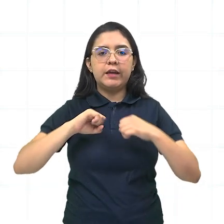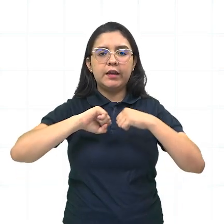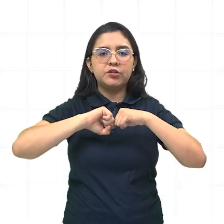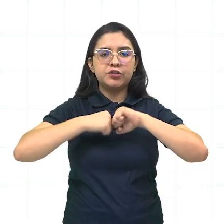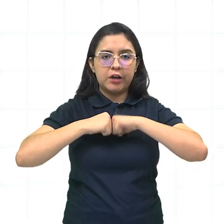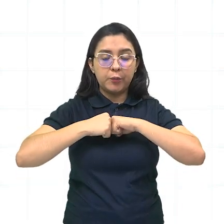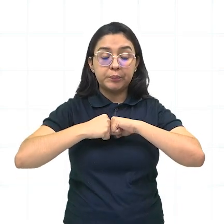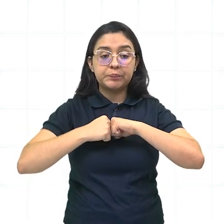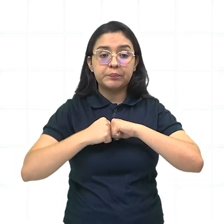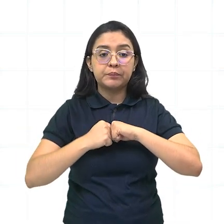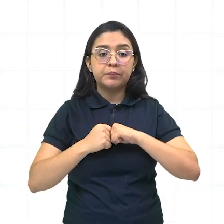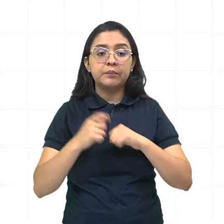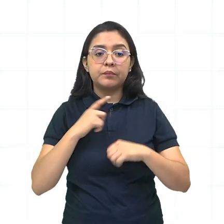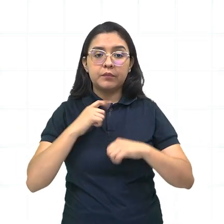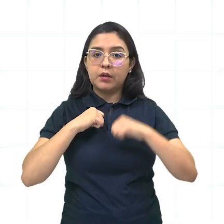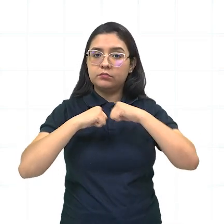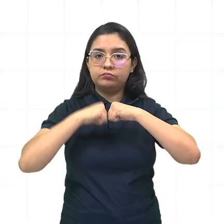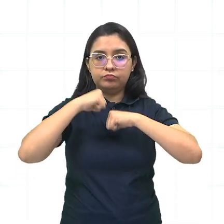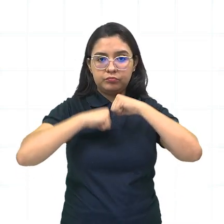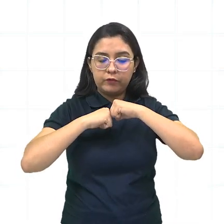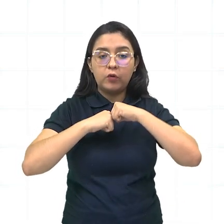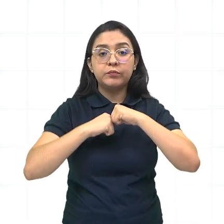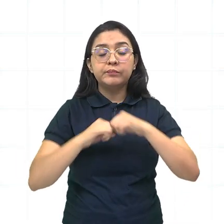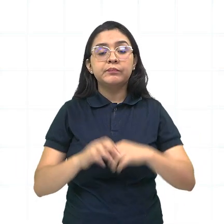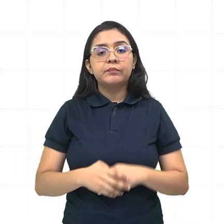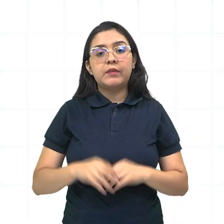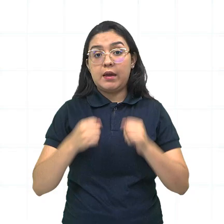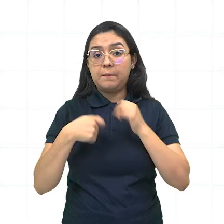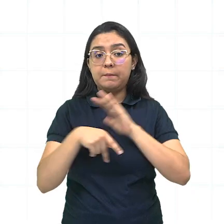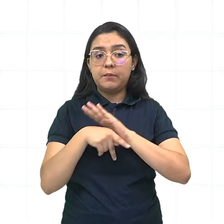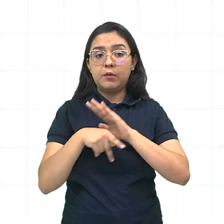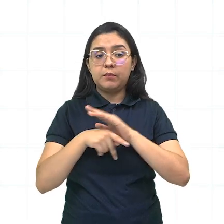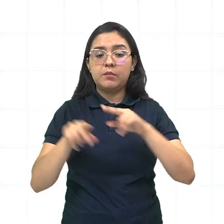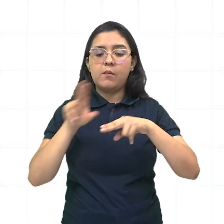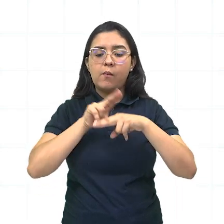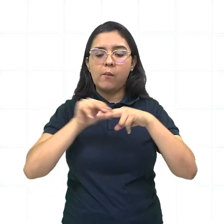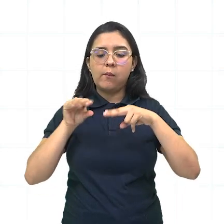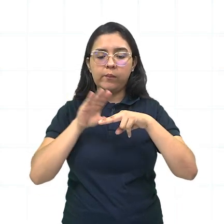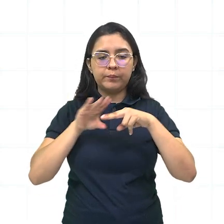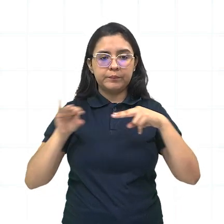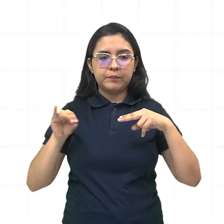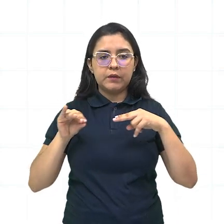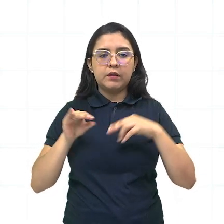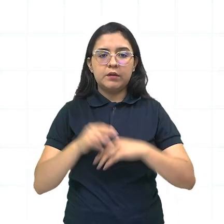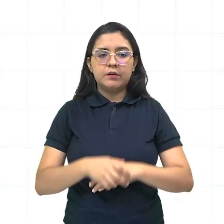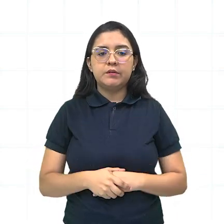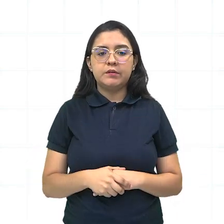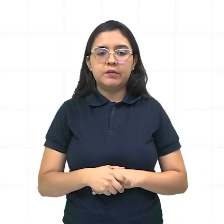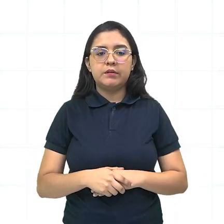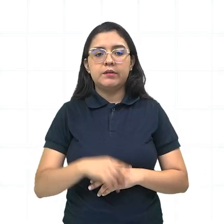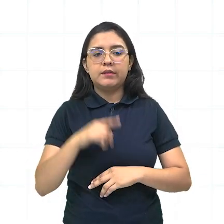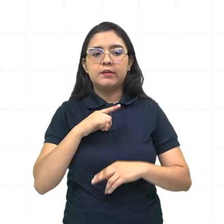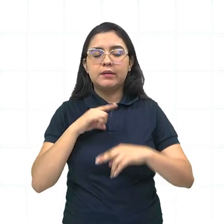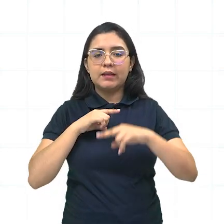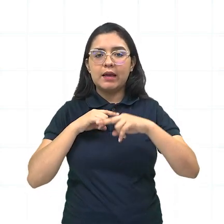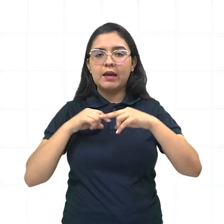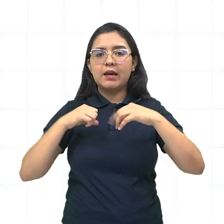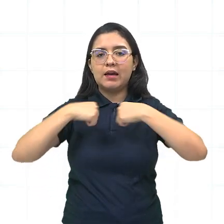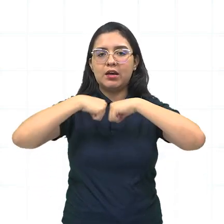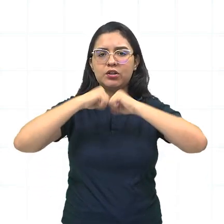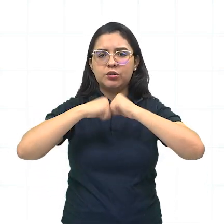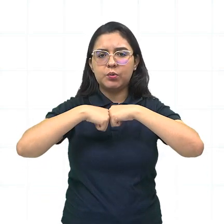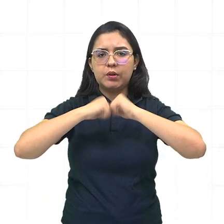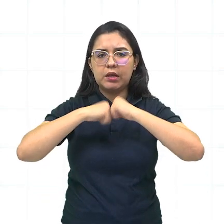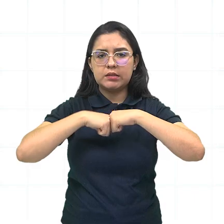ele sai do lugar e volta. Ou seja, o ligamento ali daquela articulação ele